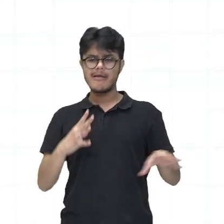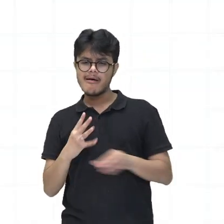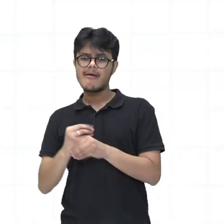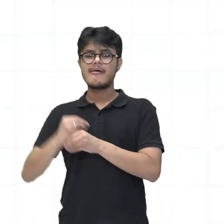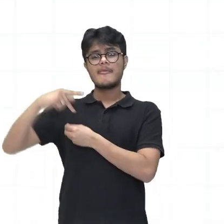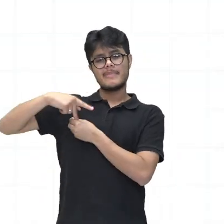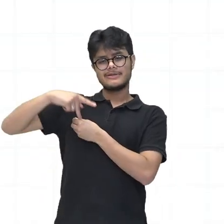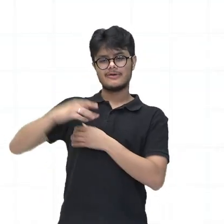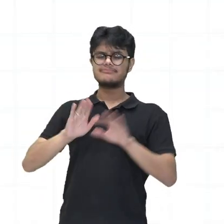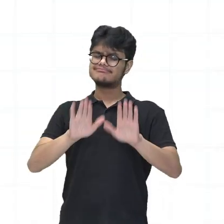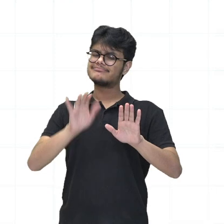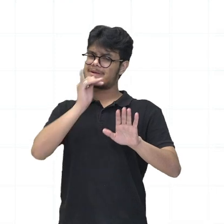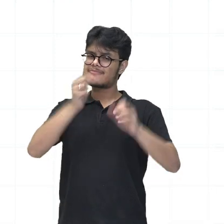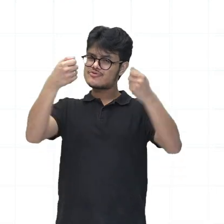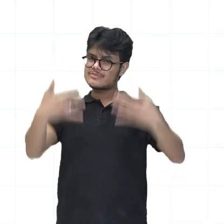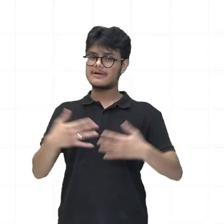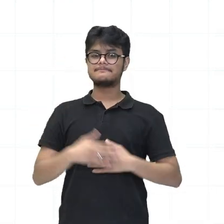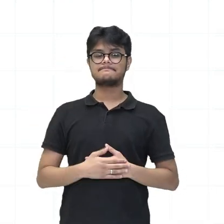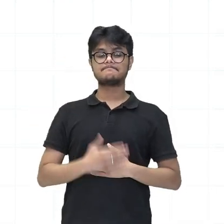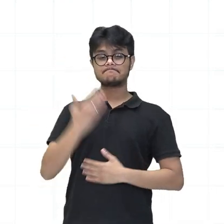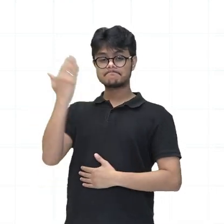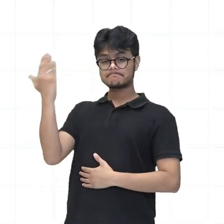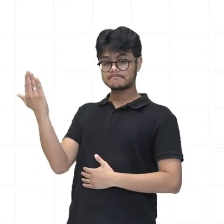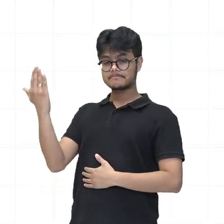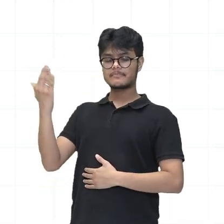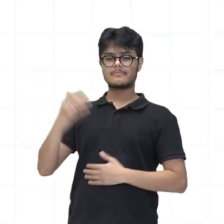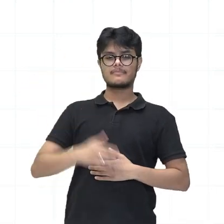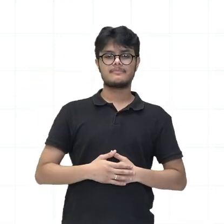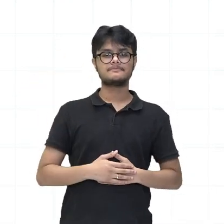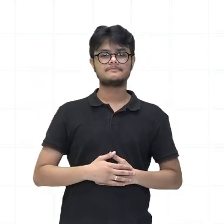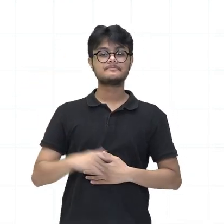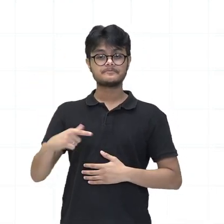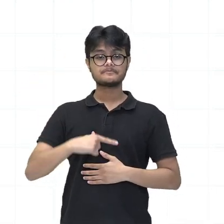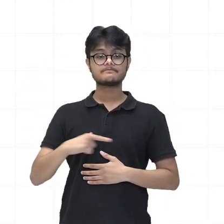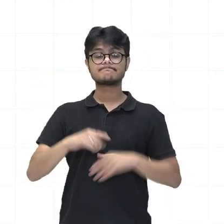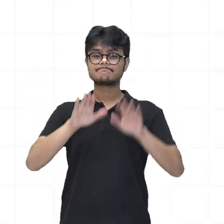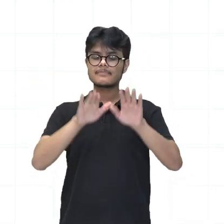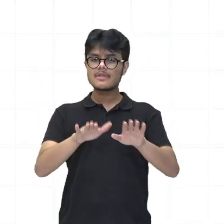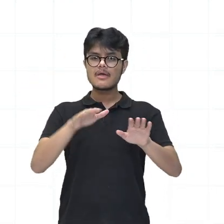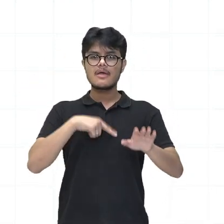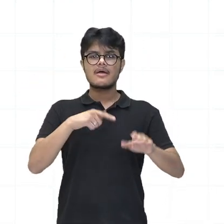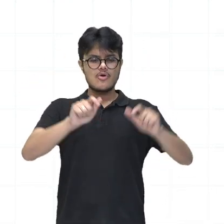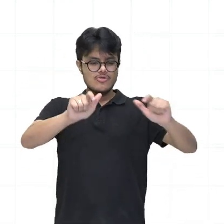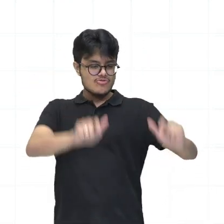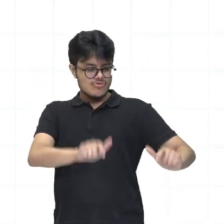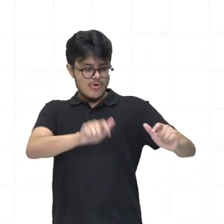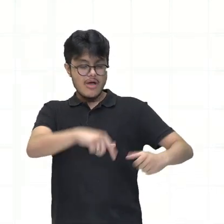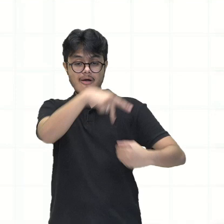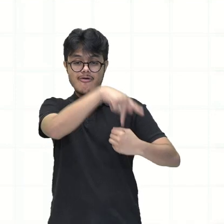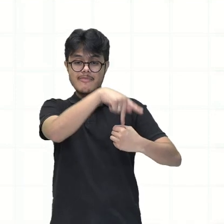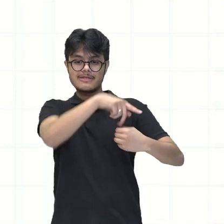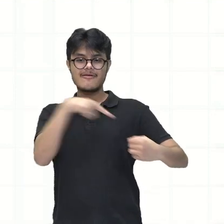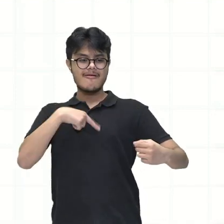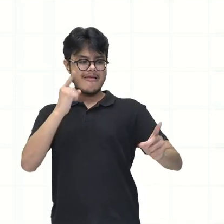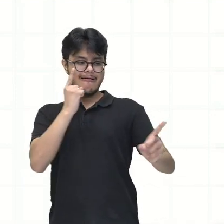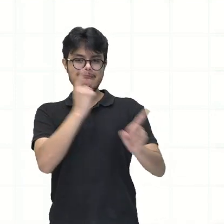nossa cartela. Então, o gás natural muitas vezes é encontrado junto com o petróleo, sendo